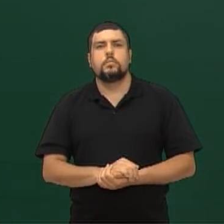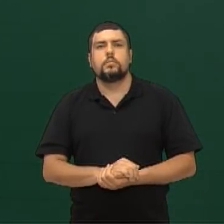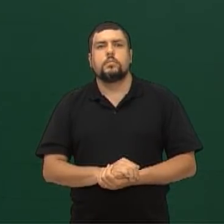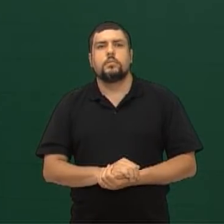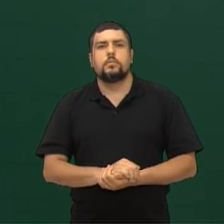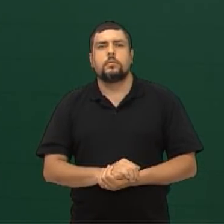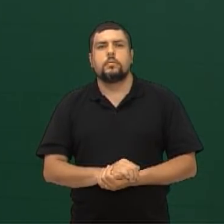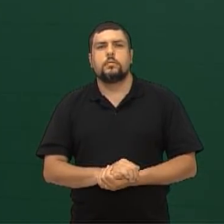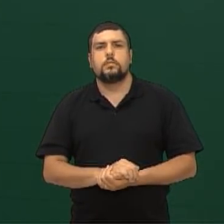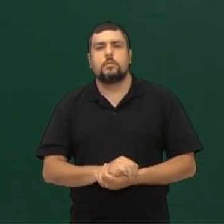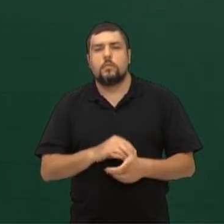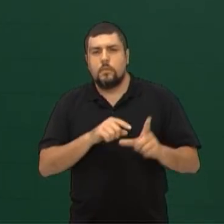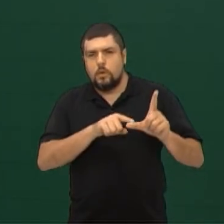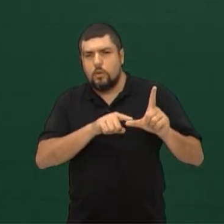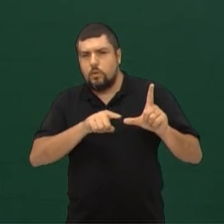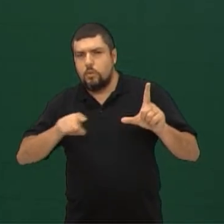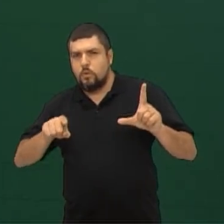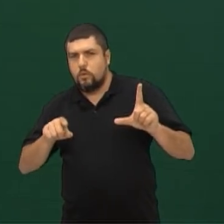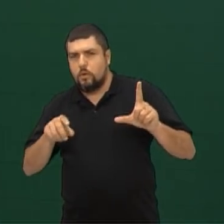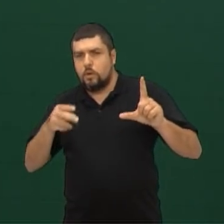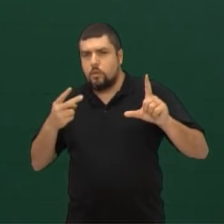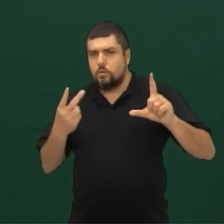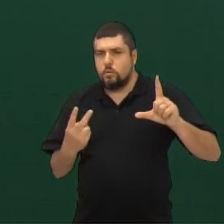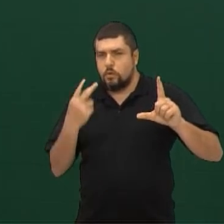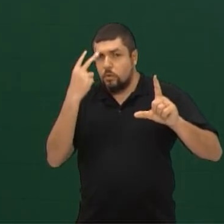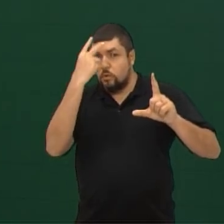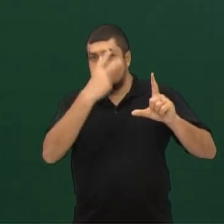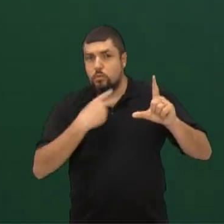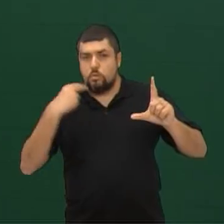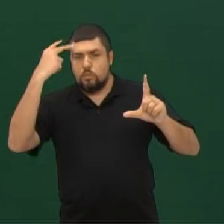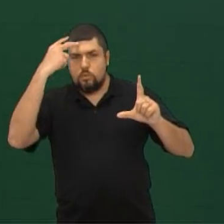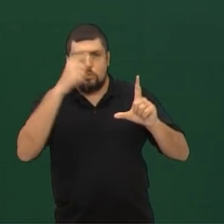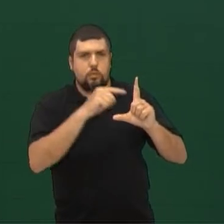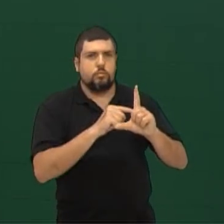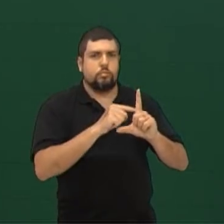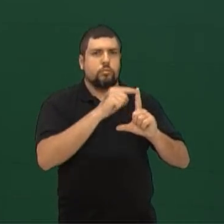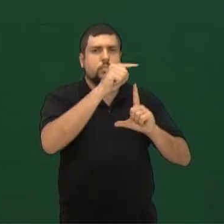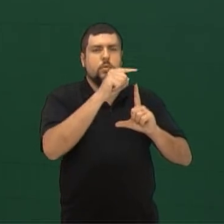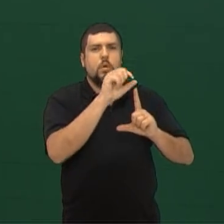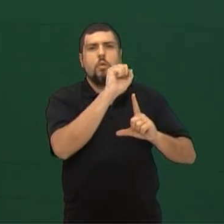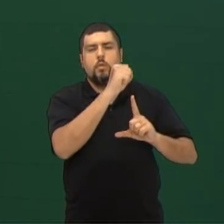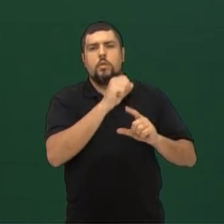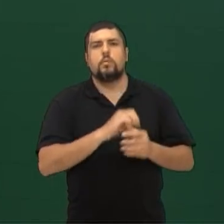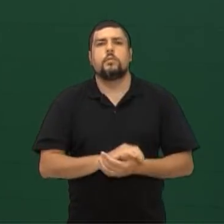estudou 2 horas, tirou 8. Então,